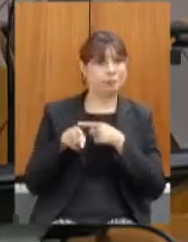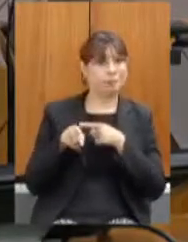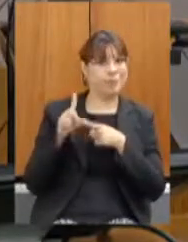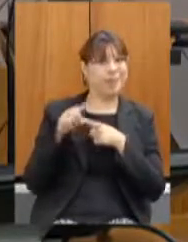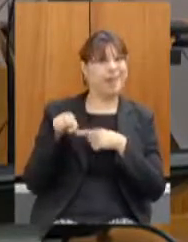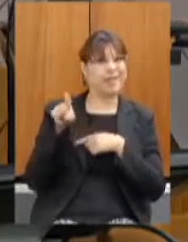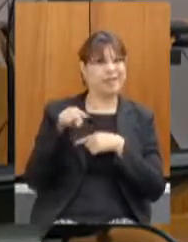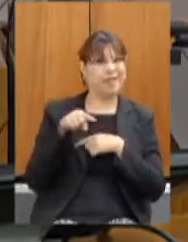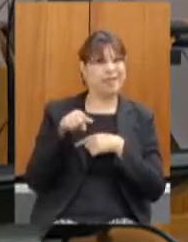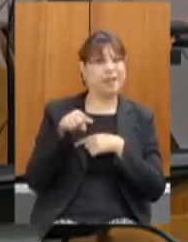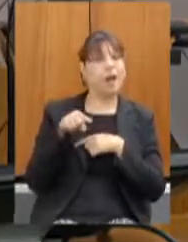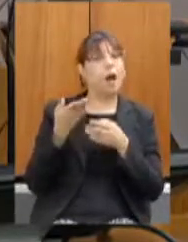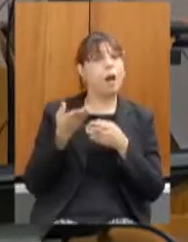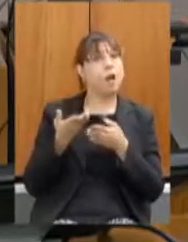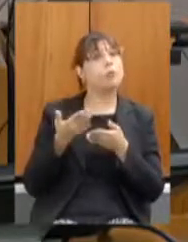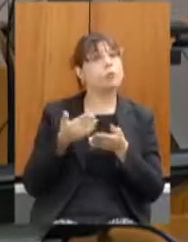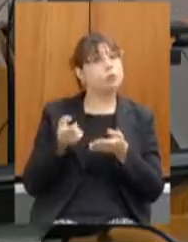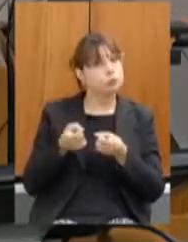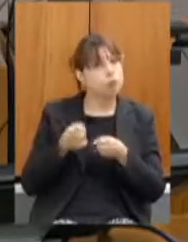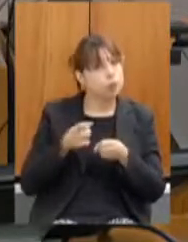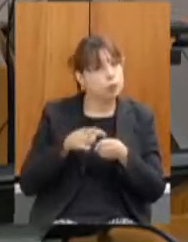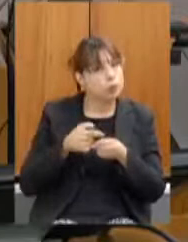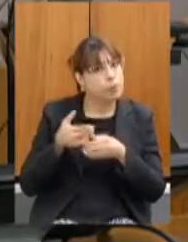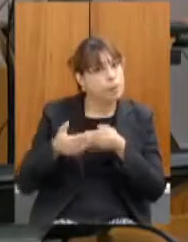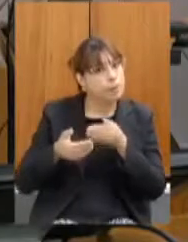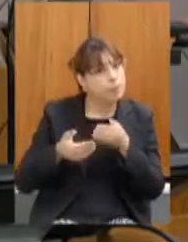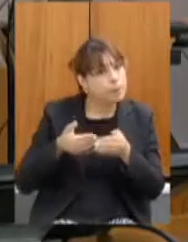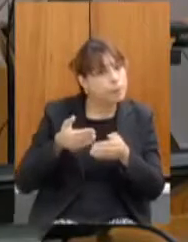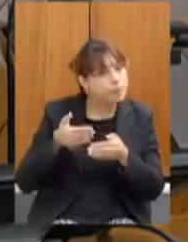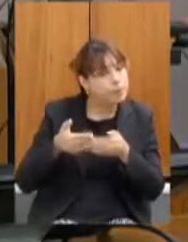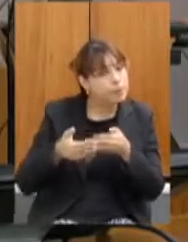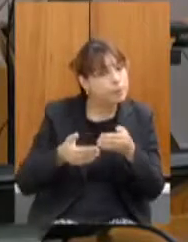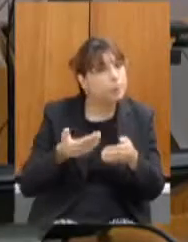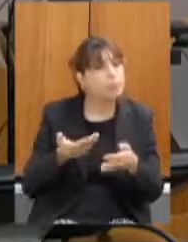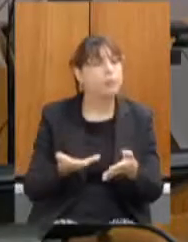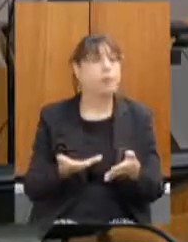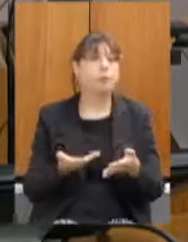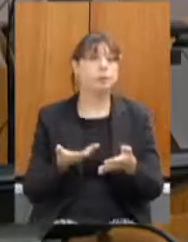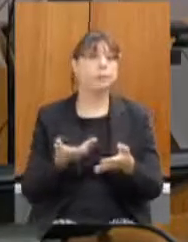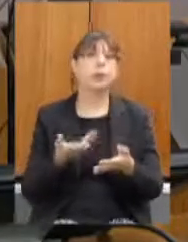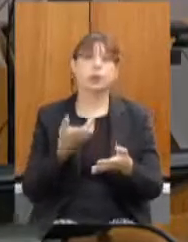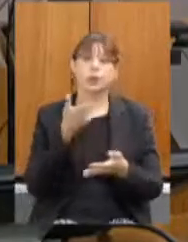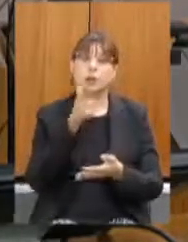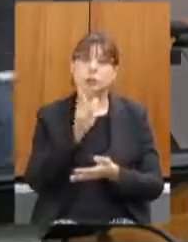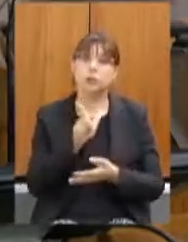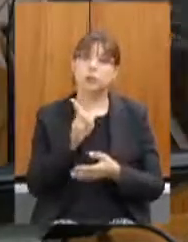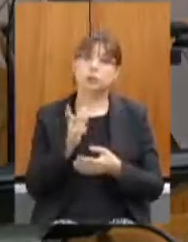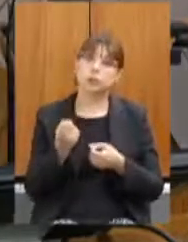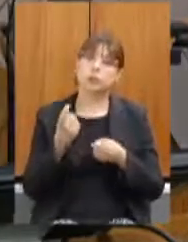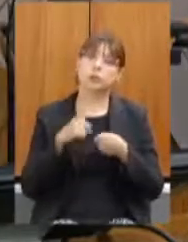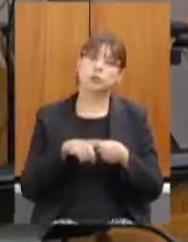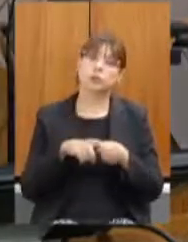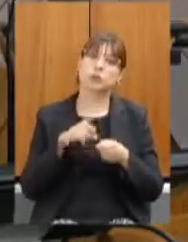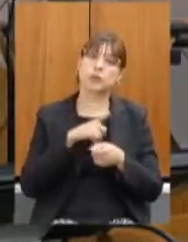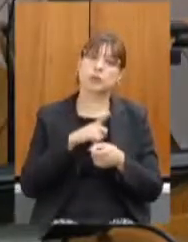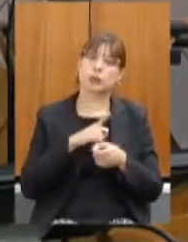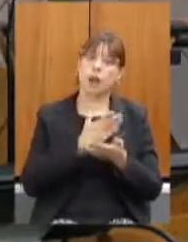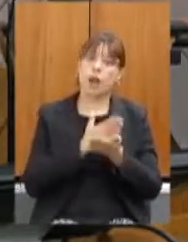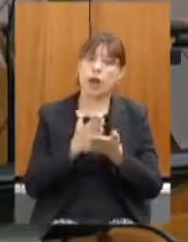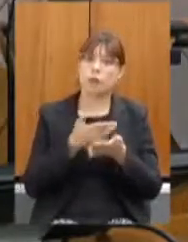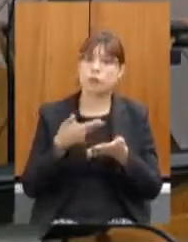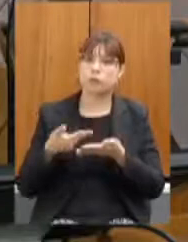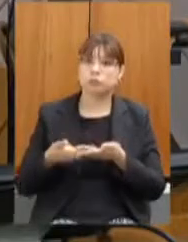o sentado essa retomada gradual fez com que nós tivéssemos a necessidade de realocar alguns leitos